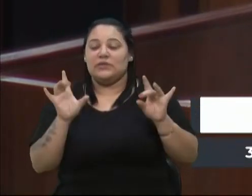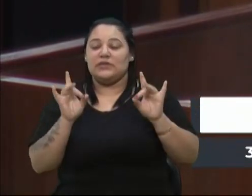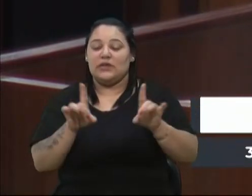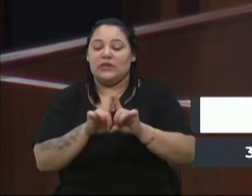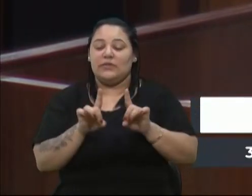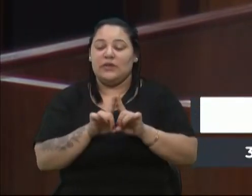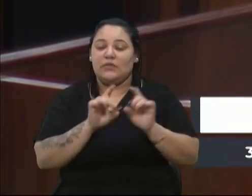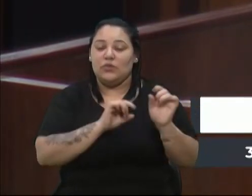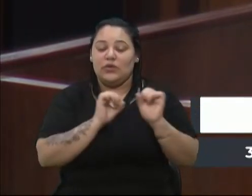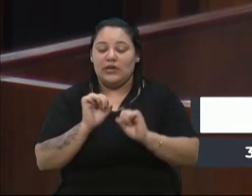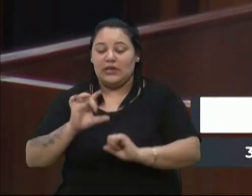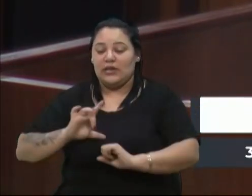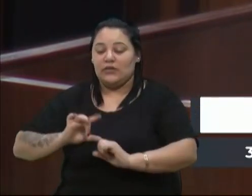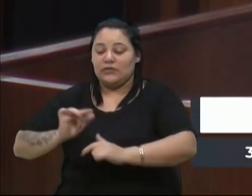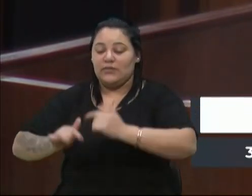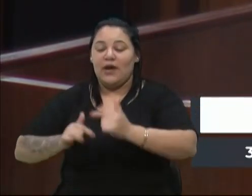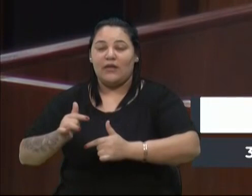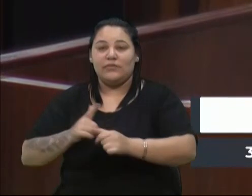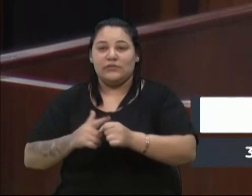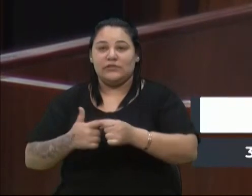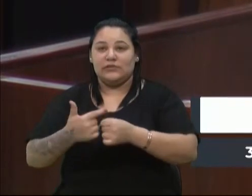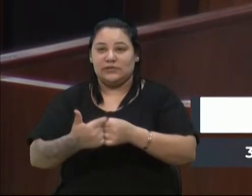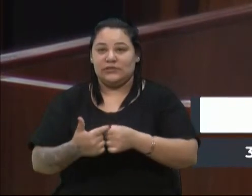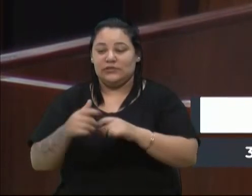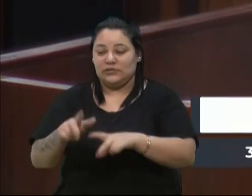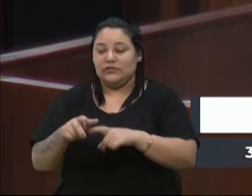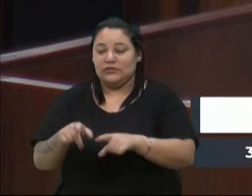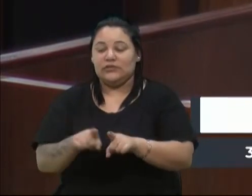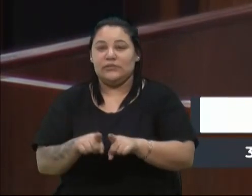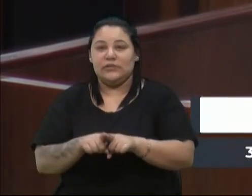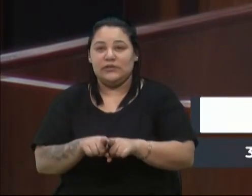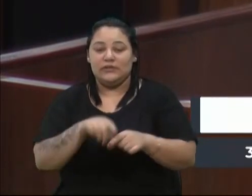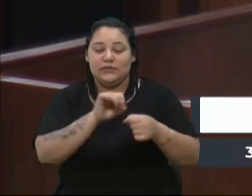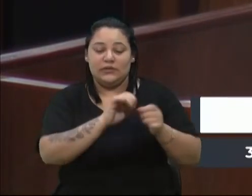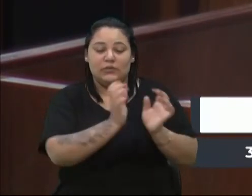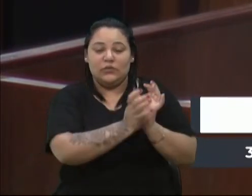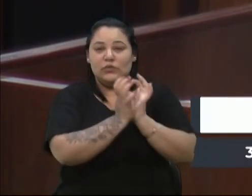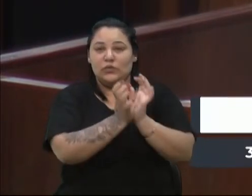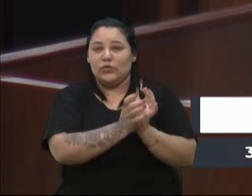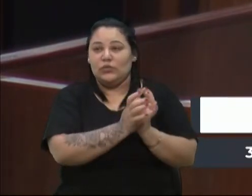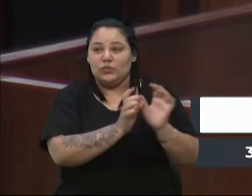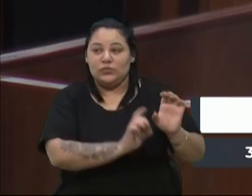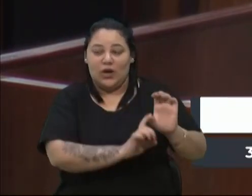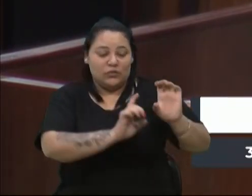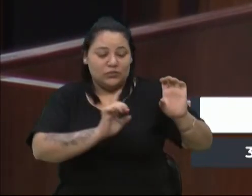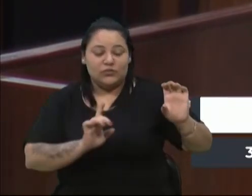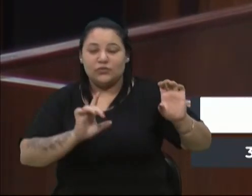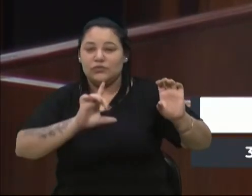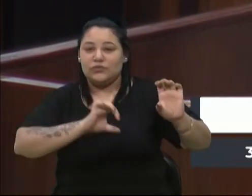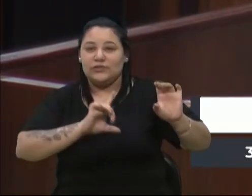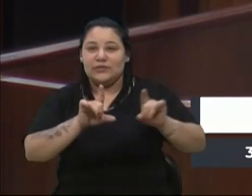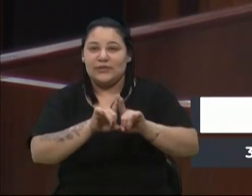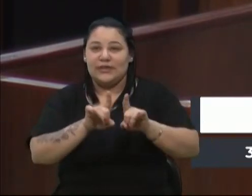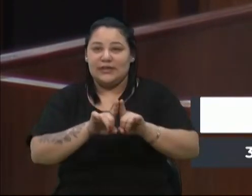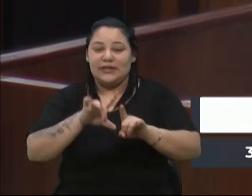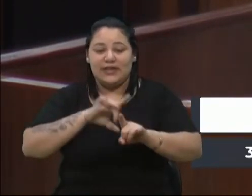trabalho de uma cidade de interior, feito por um grupo autônomo, que existe graças a muitas